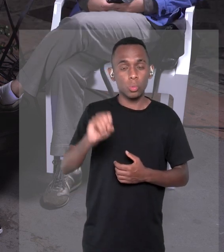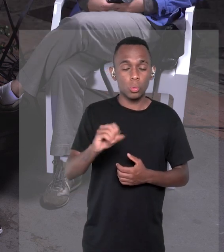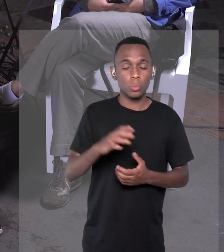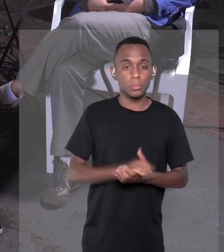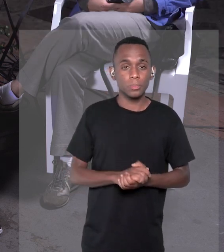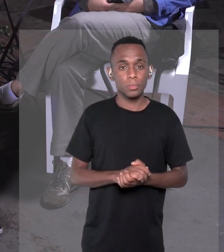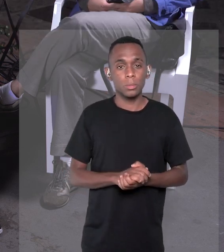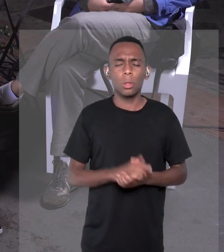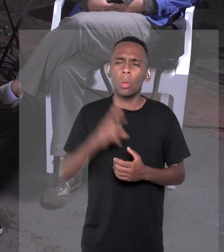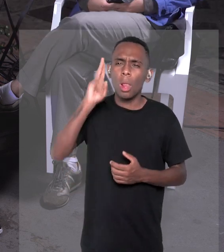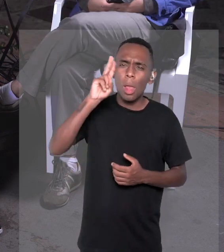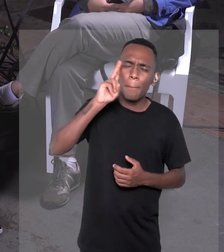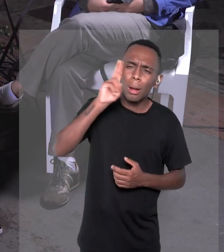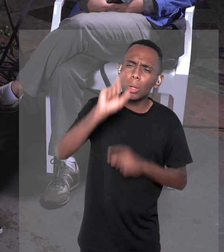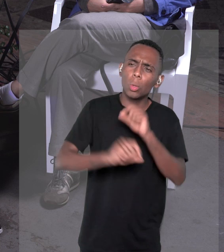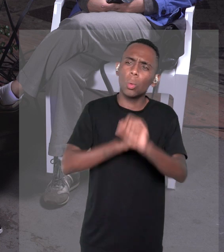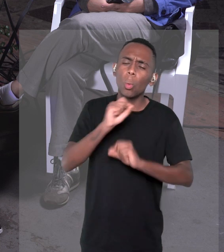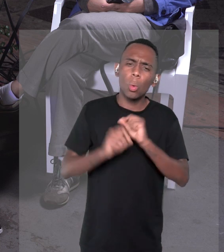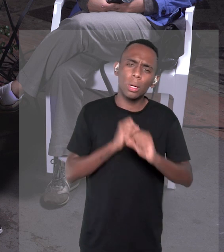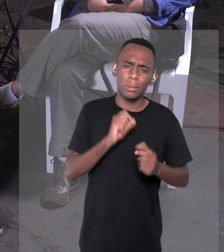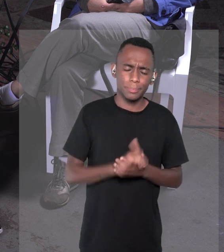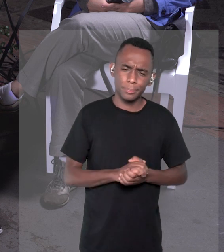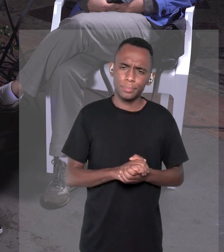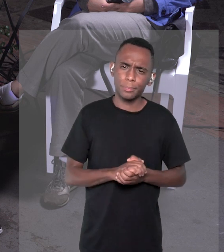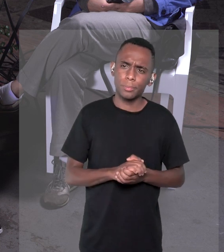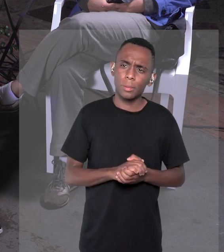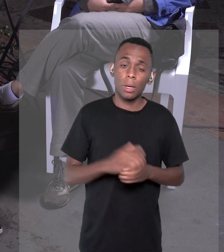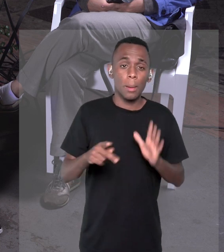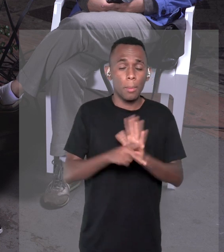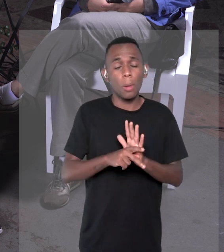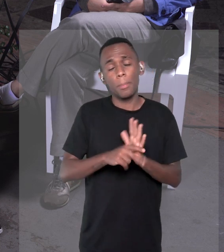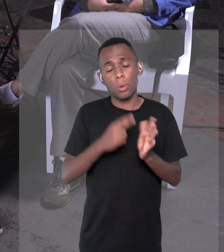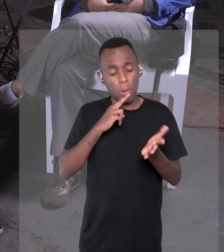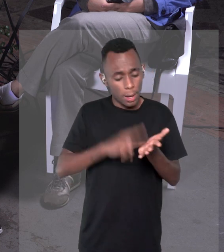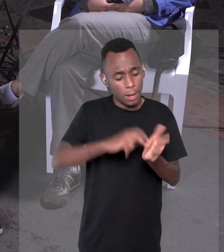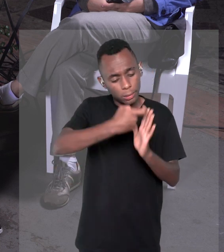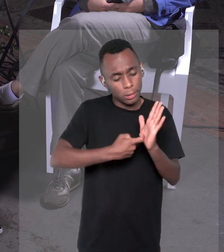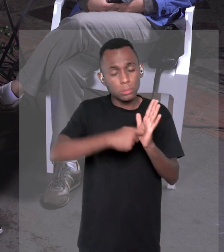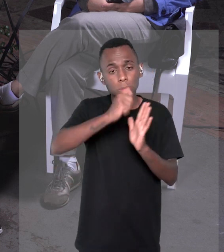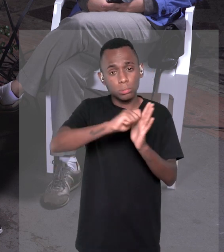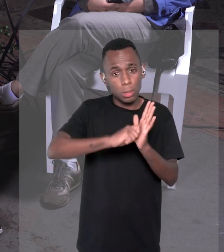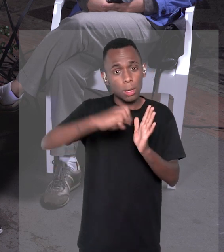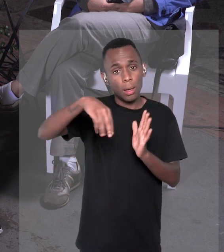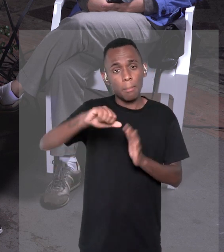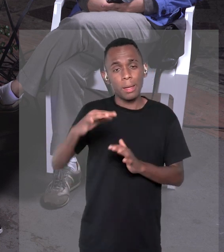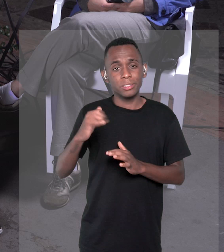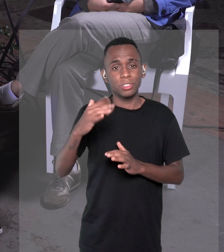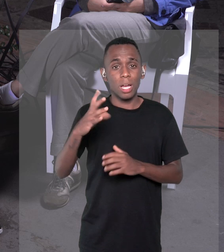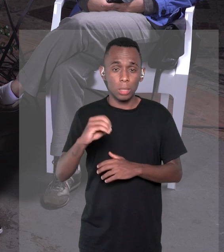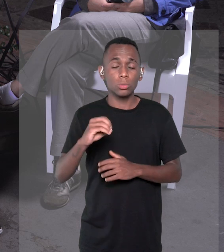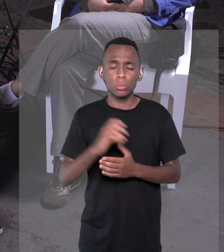Vou falar do jeito que o Afonso não falou até agora, que a gente fala com o microfone é assim, ó. Viu isso? Esse aqui é o microfone